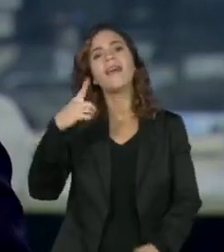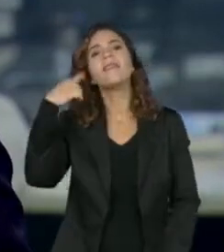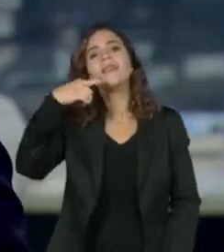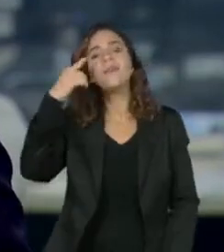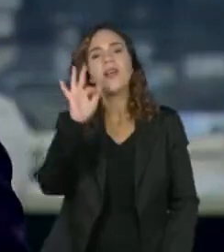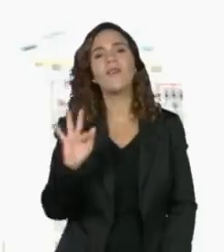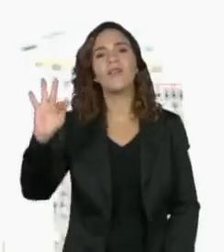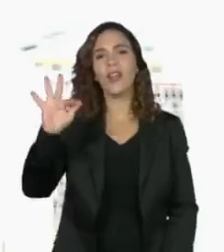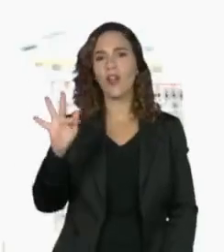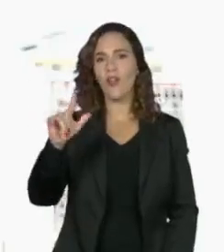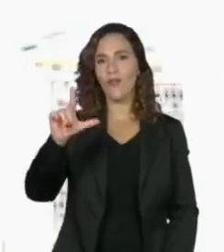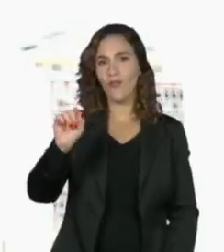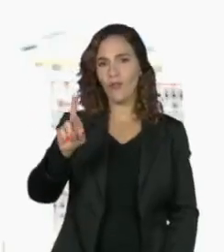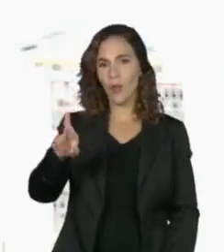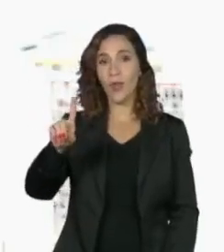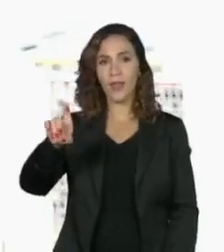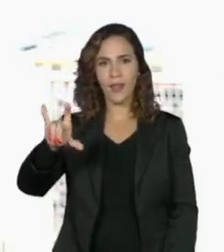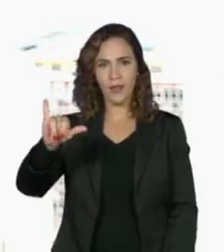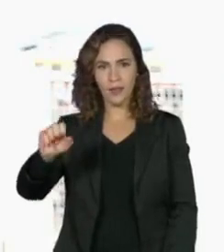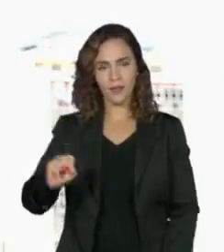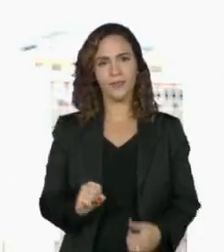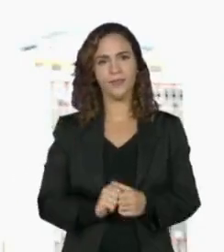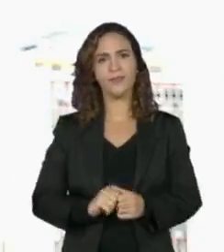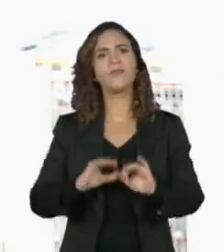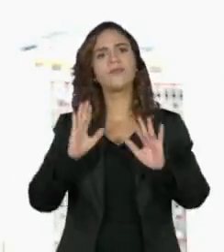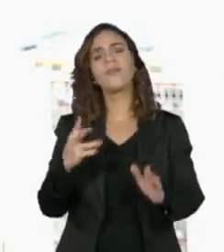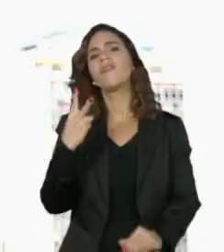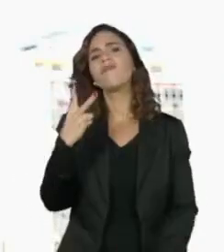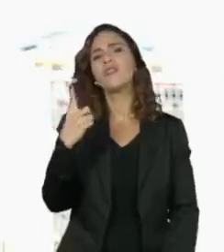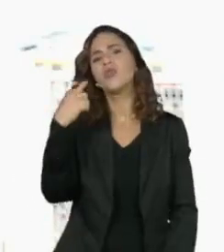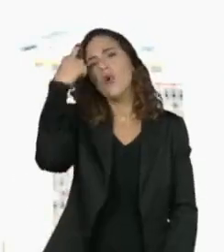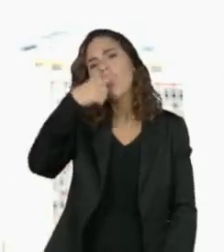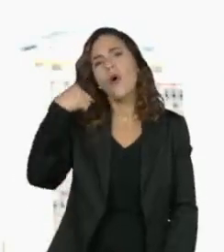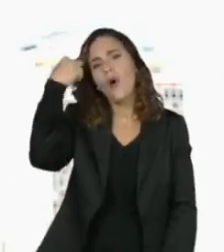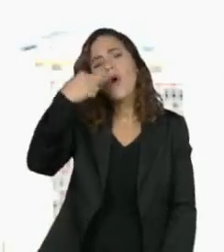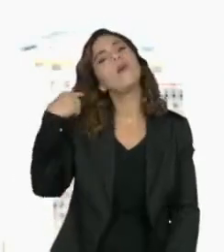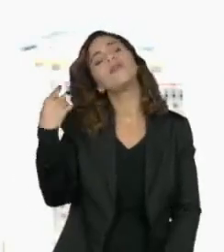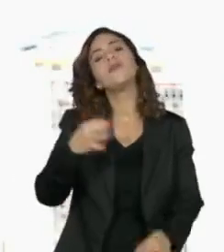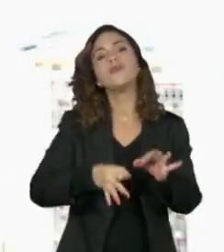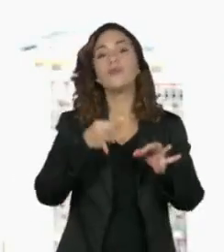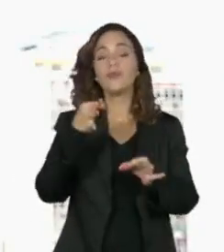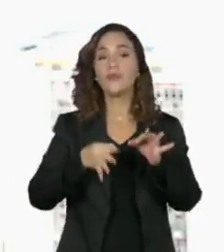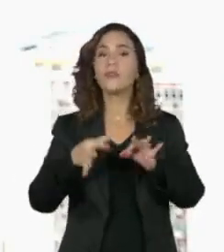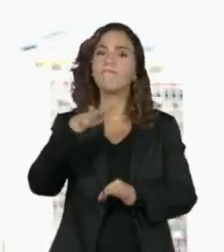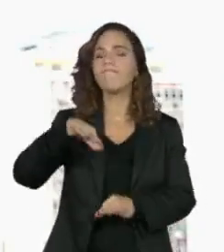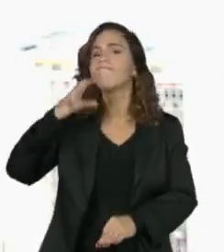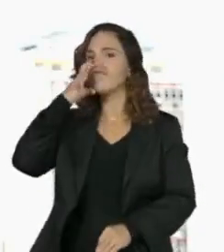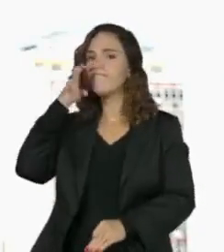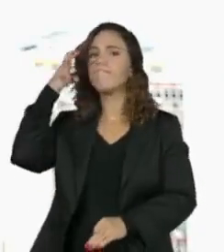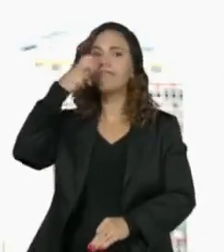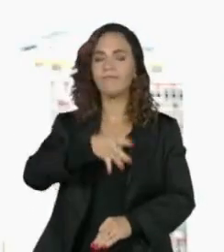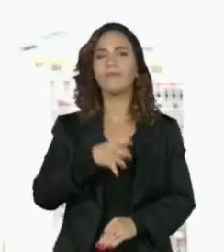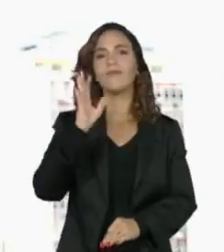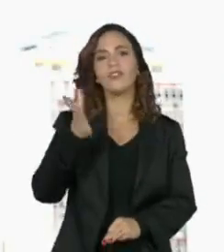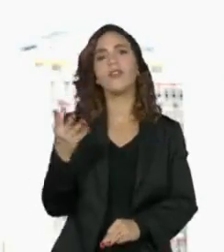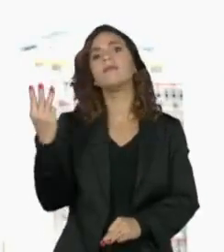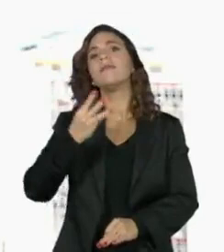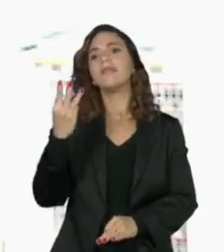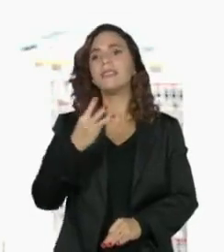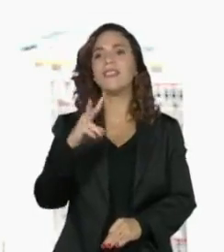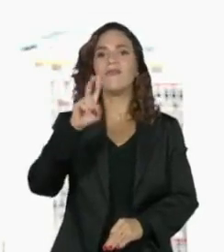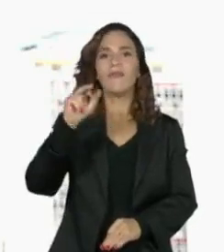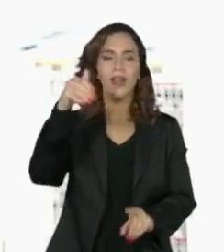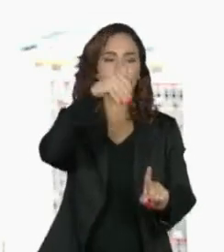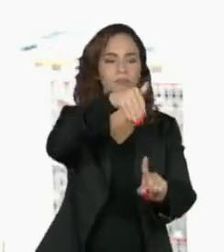flor-de-lis depois de mais de 21 horas de julgamento todos foram condenados na 3ª vara criminal